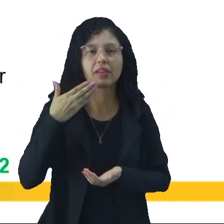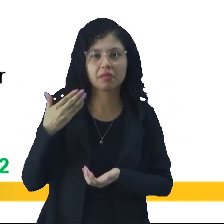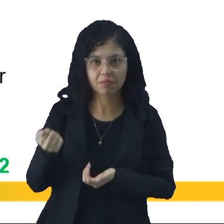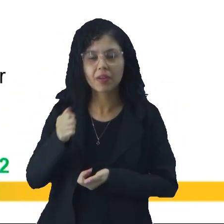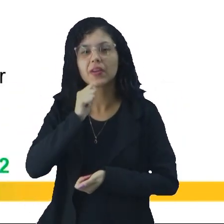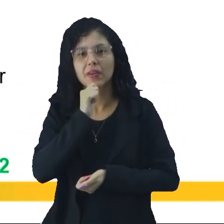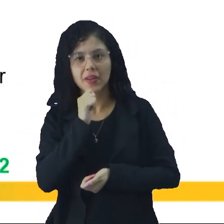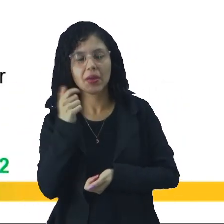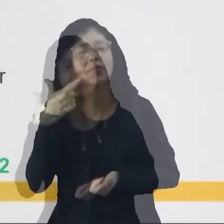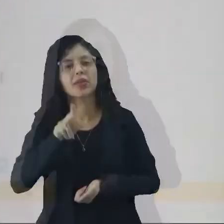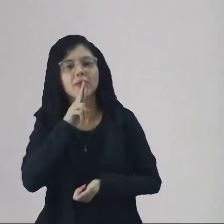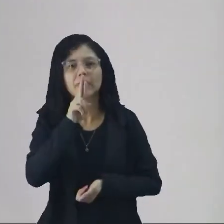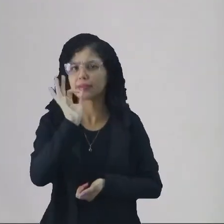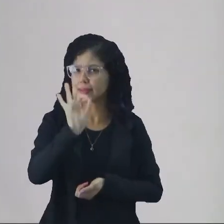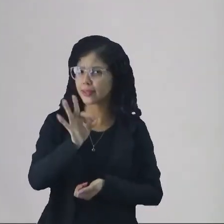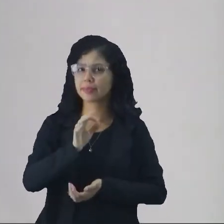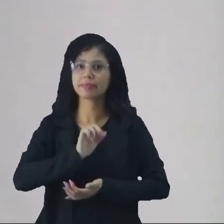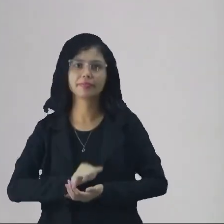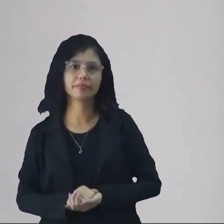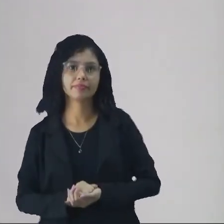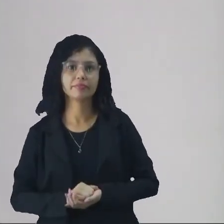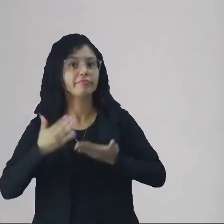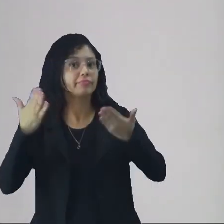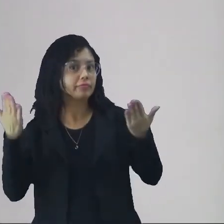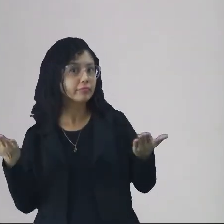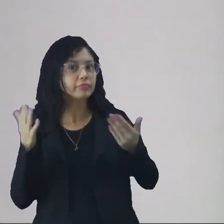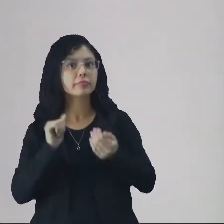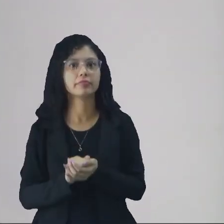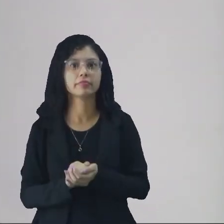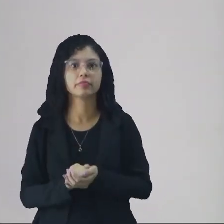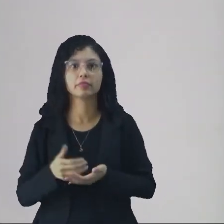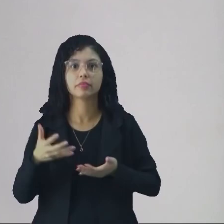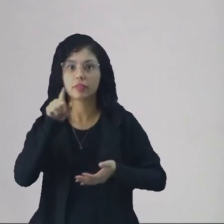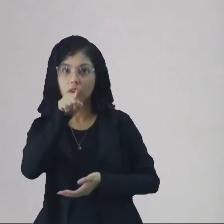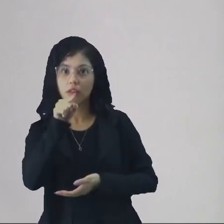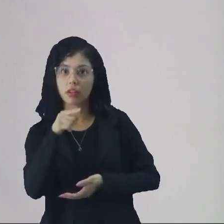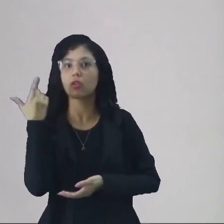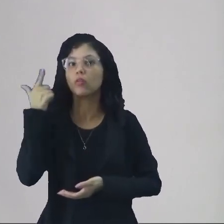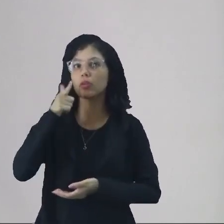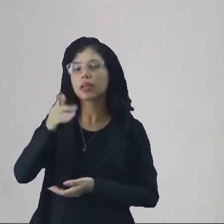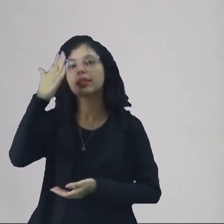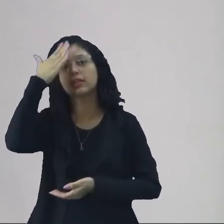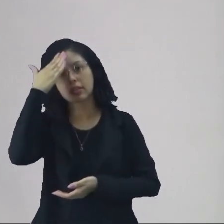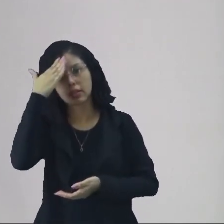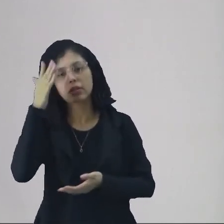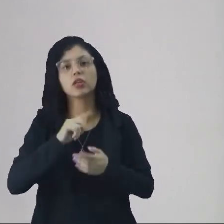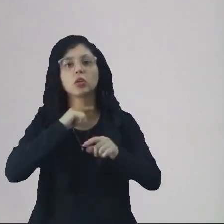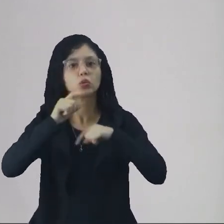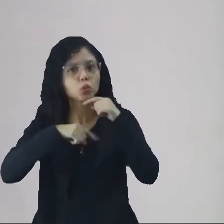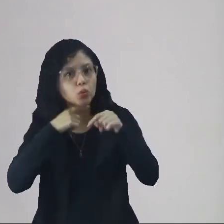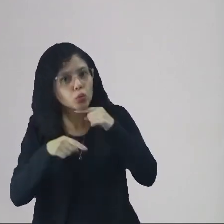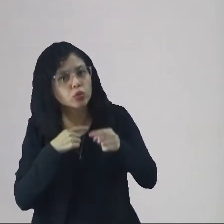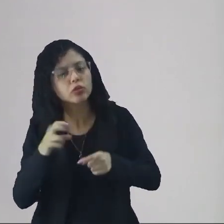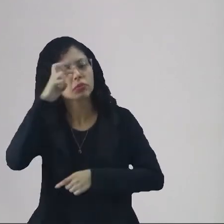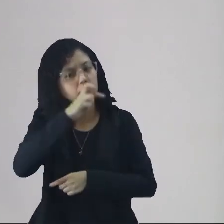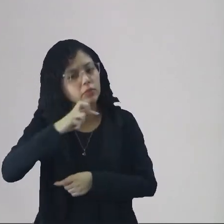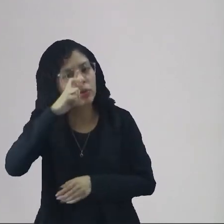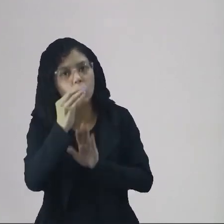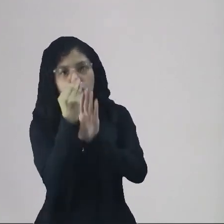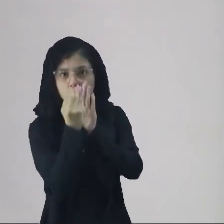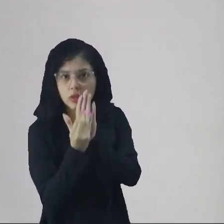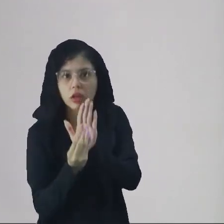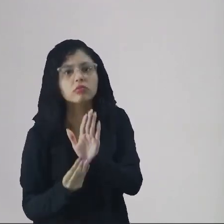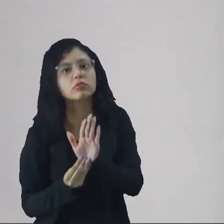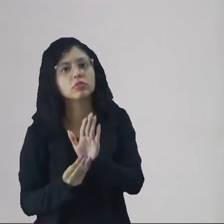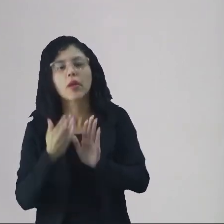para que você consiga resolver, certinho? Então, a partir do momento que você consegue compreender, tirar dúvidas, analisar, eu peço